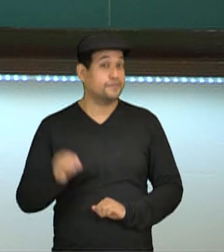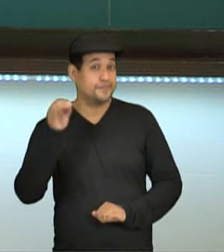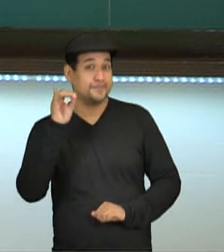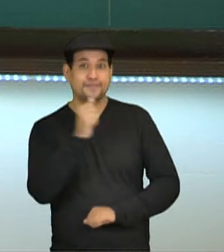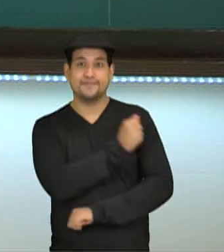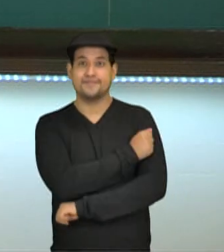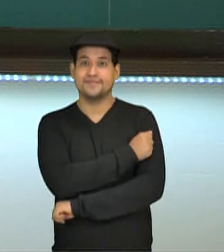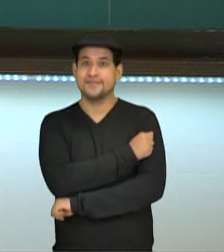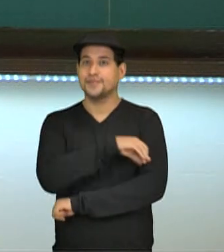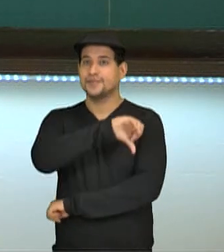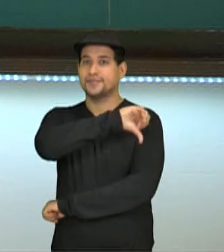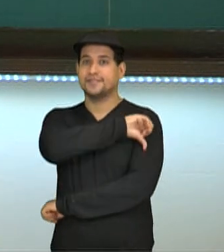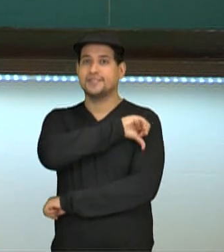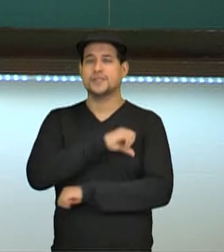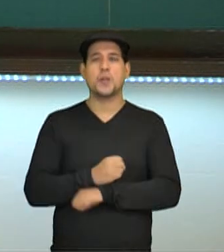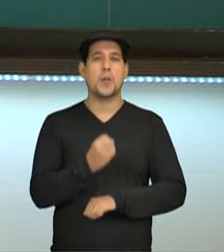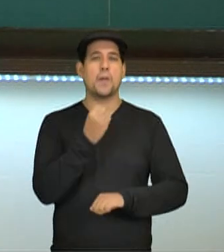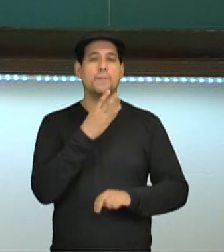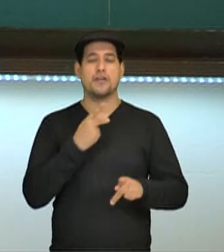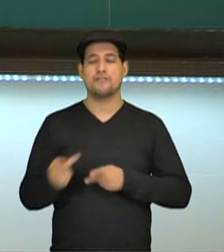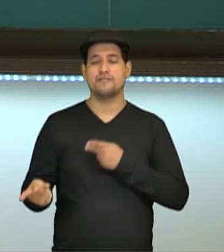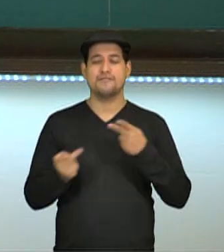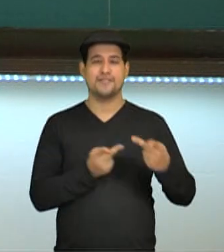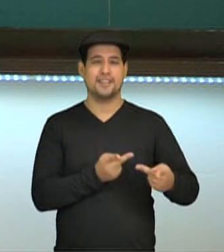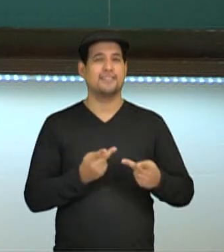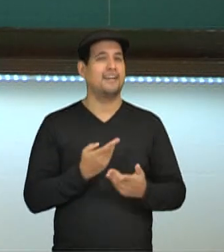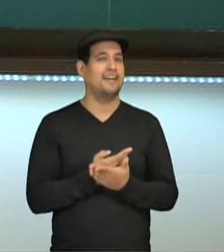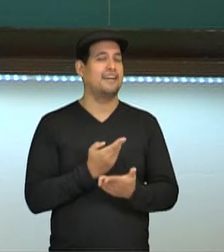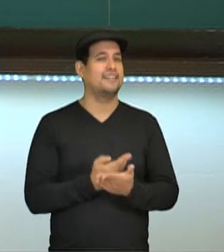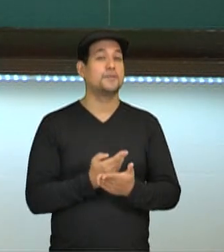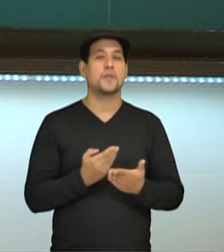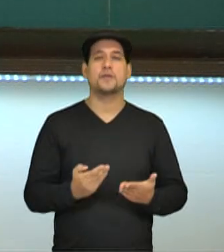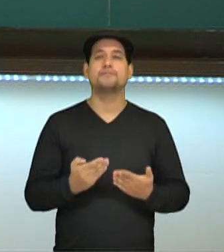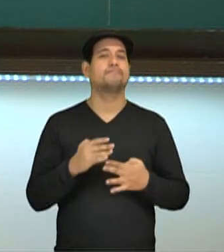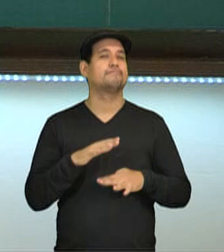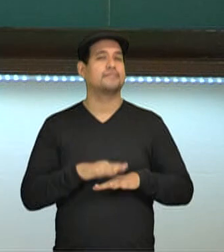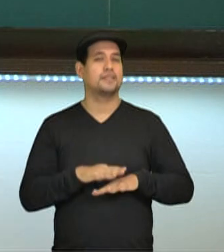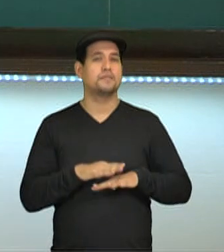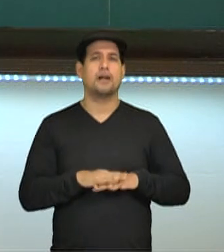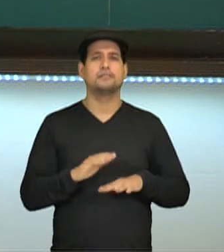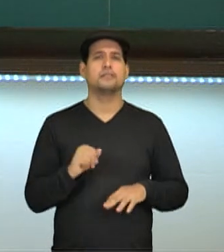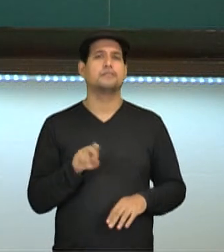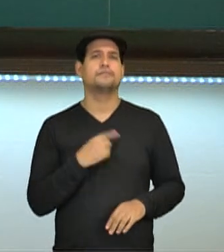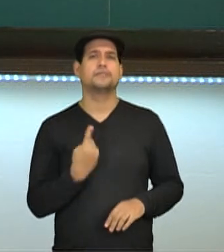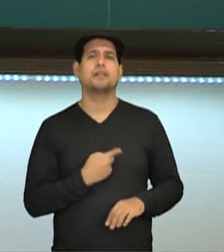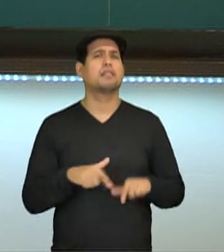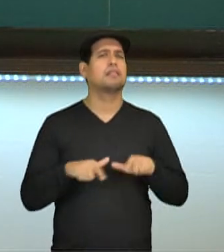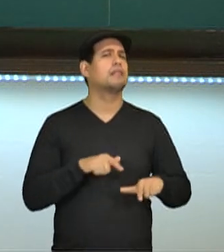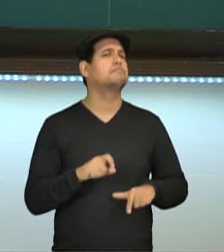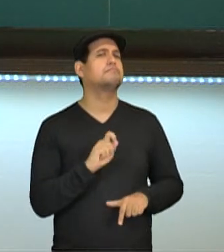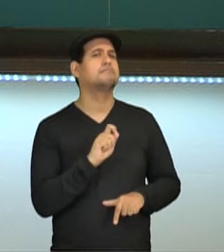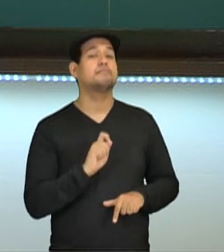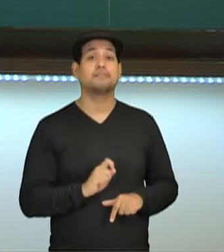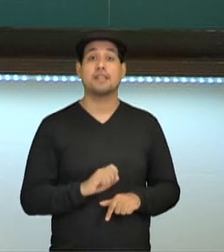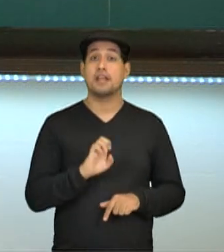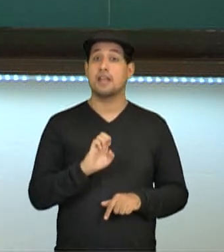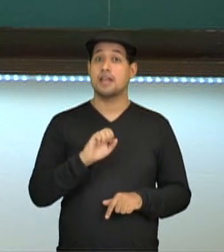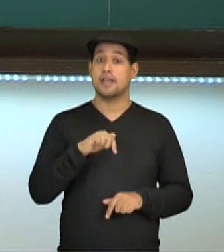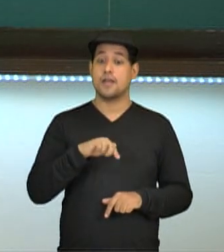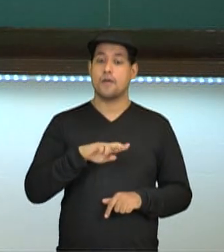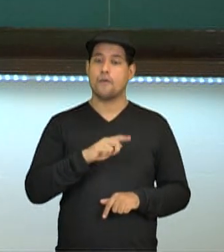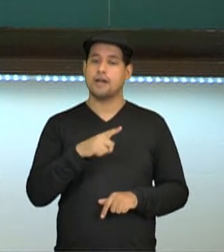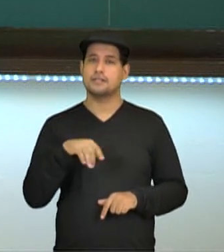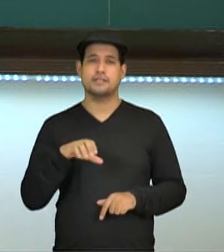Olá, estudantes do nono ano, sejam muito bem-vindos a mais uma aula de matemática, onde estamos trabalhando o quê? Equação